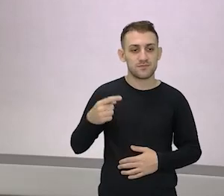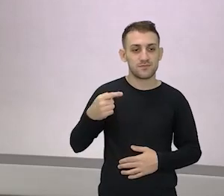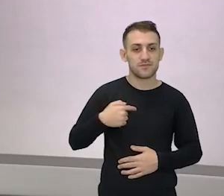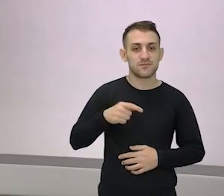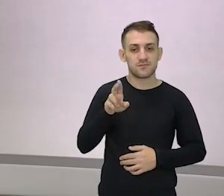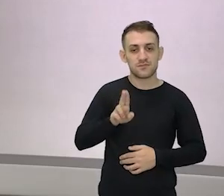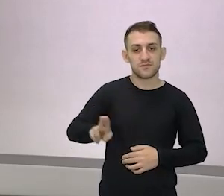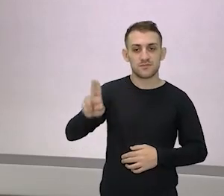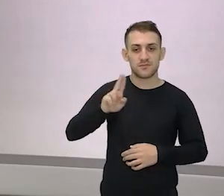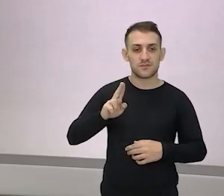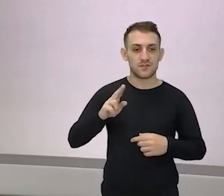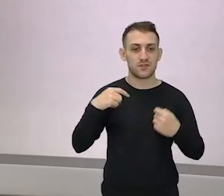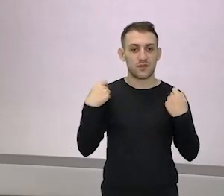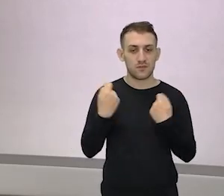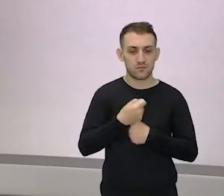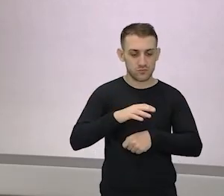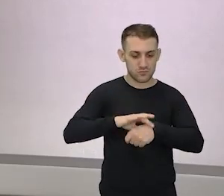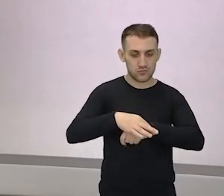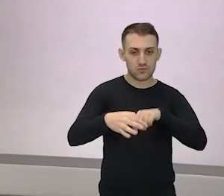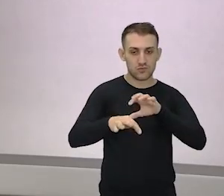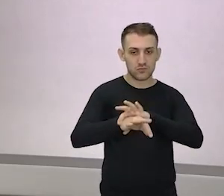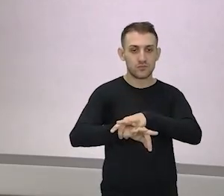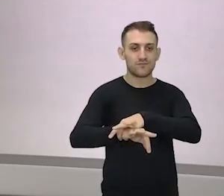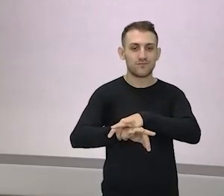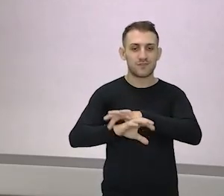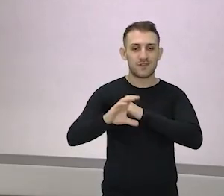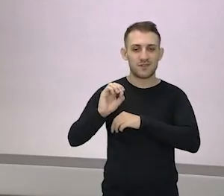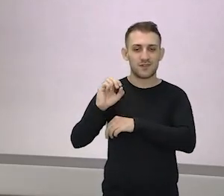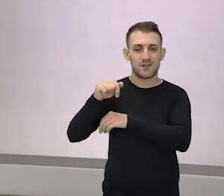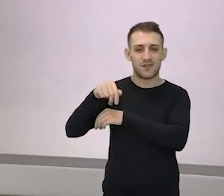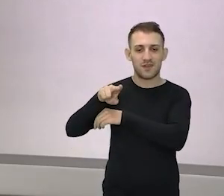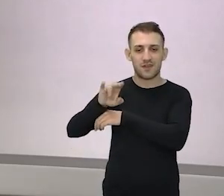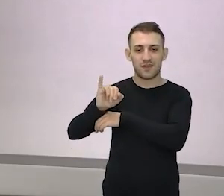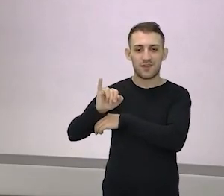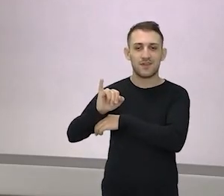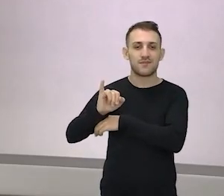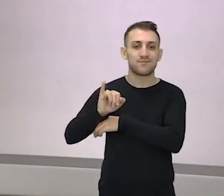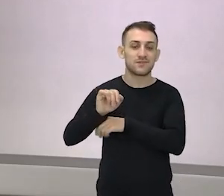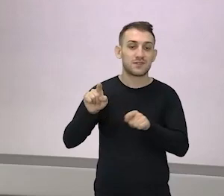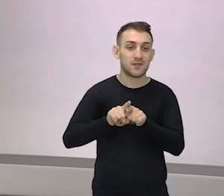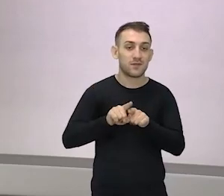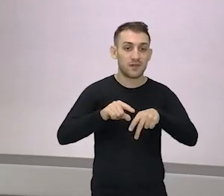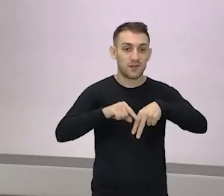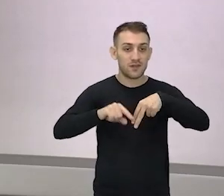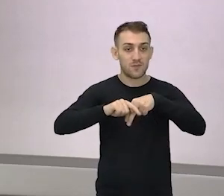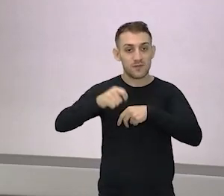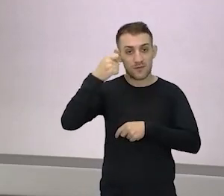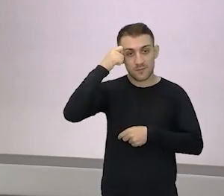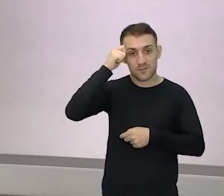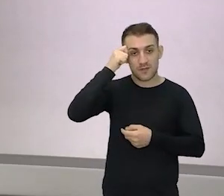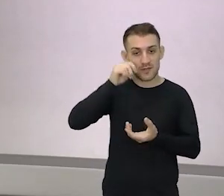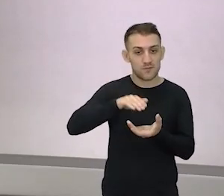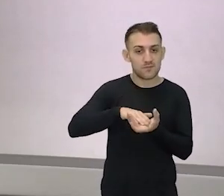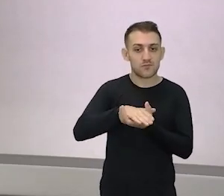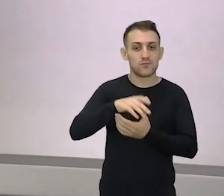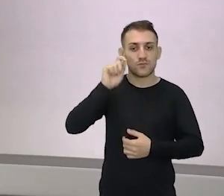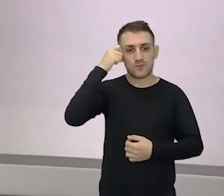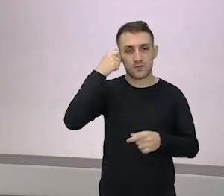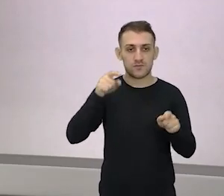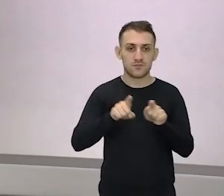uma camisa num tom caqui claro, uma calça preta e um par de tênis